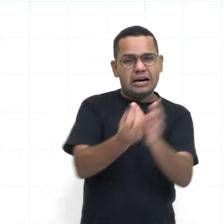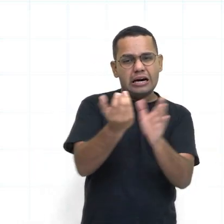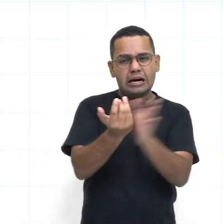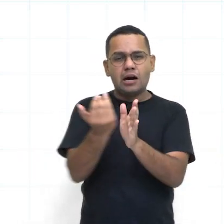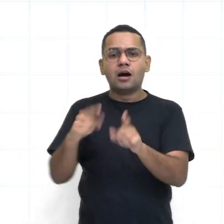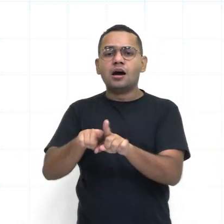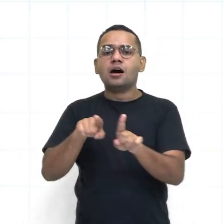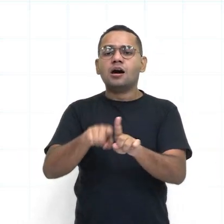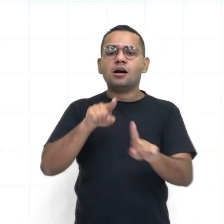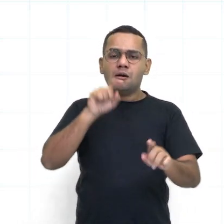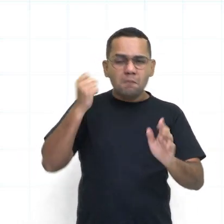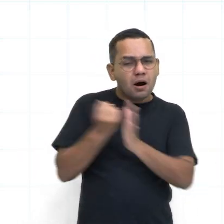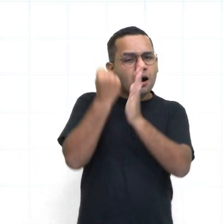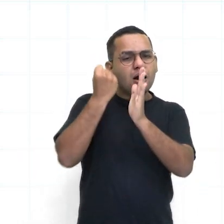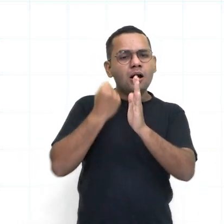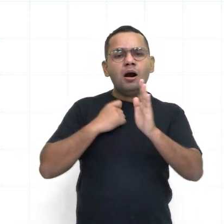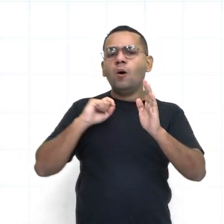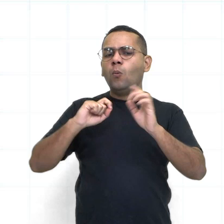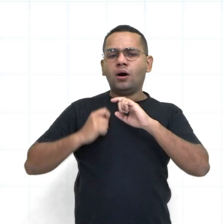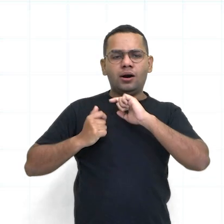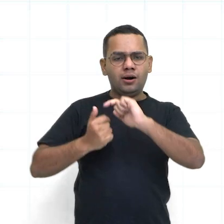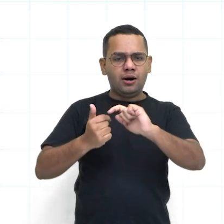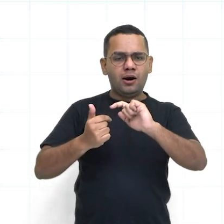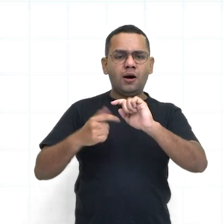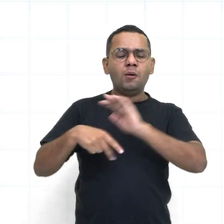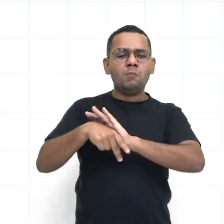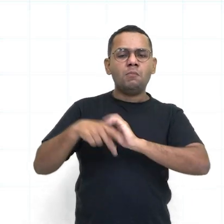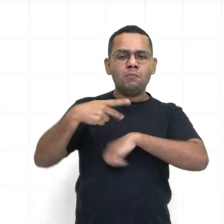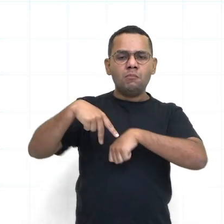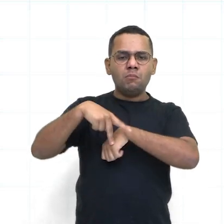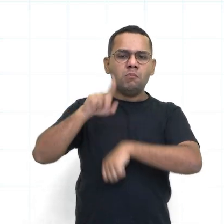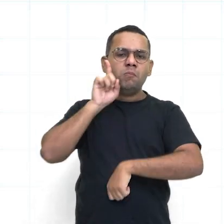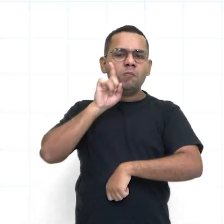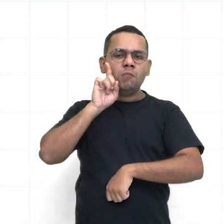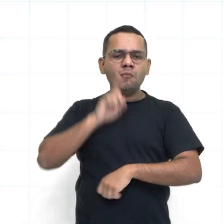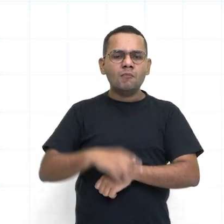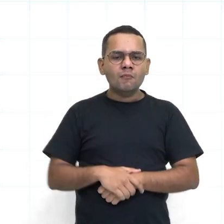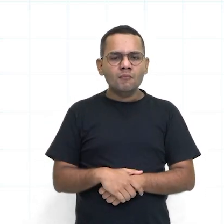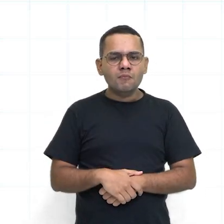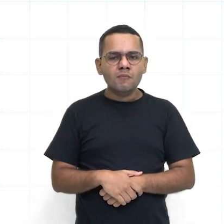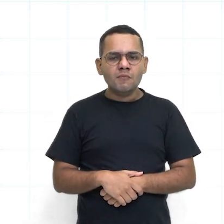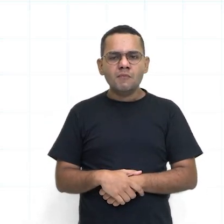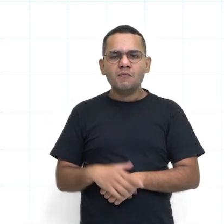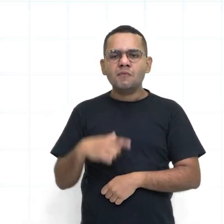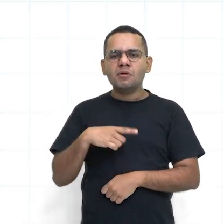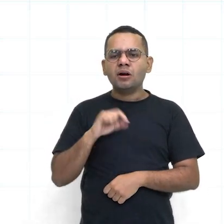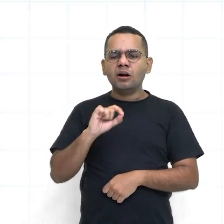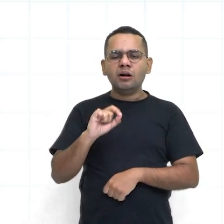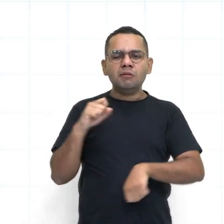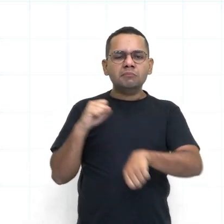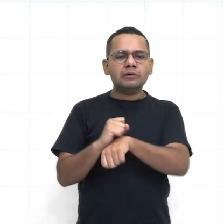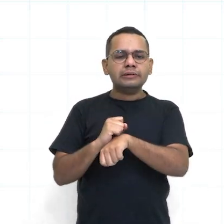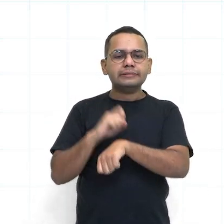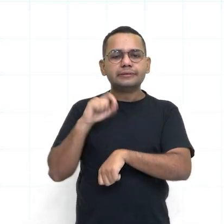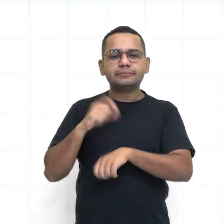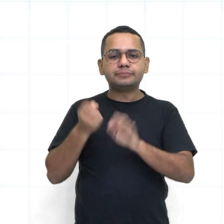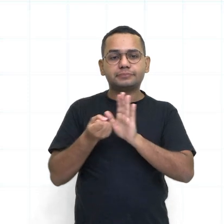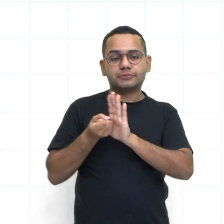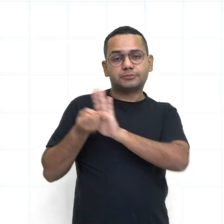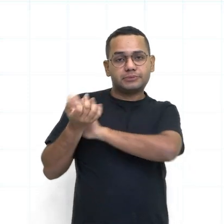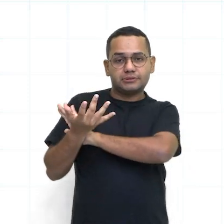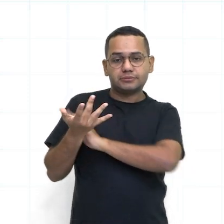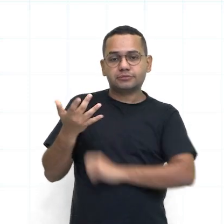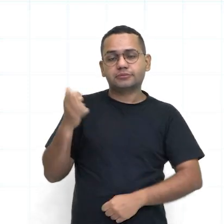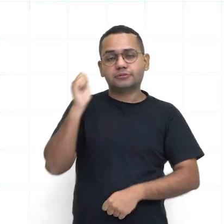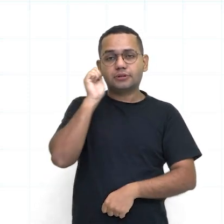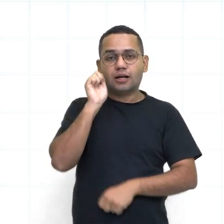tradição figurativa dos Estados Unidos, interrompida pelo expressionismo